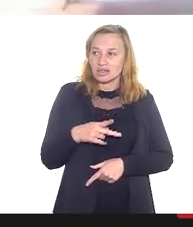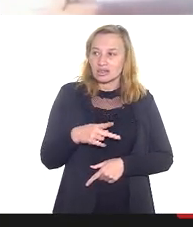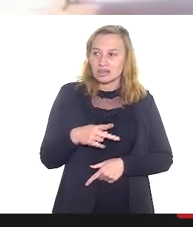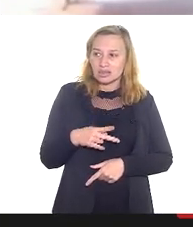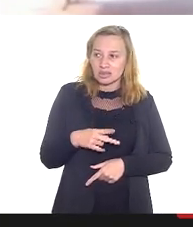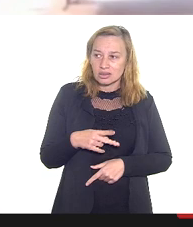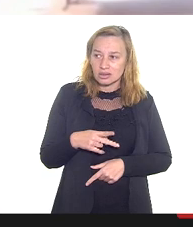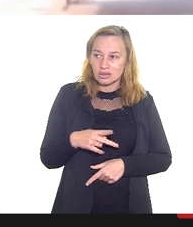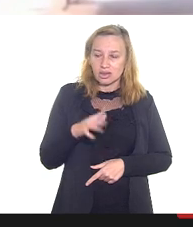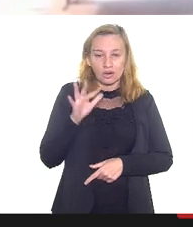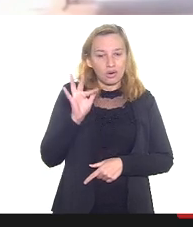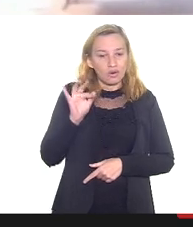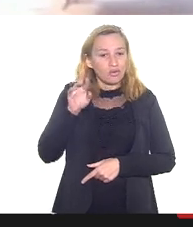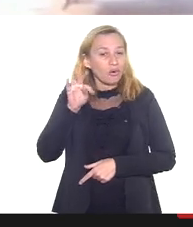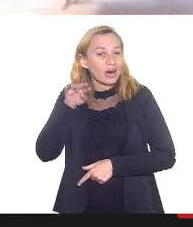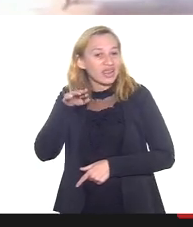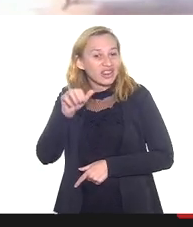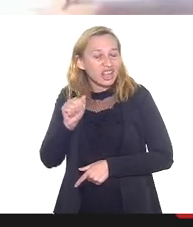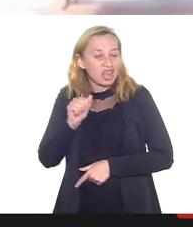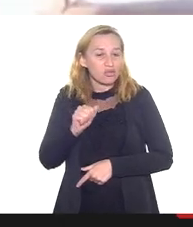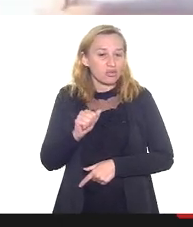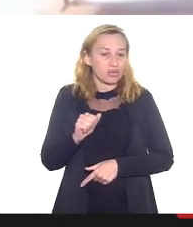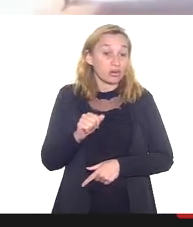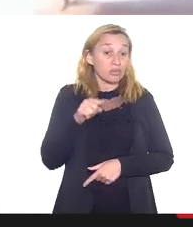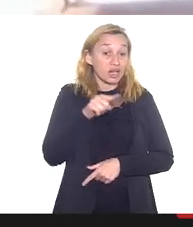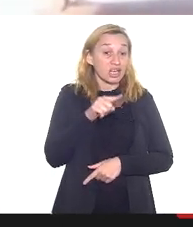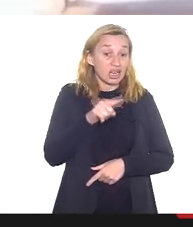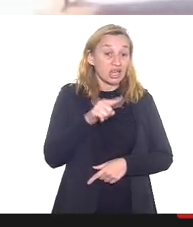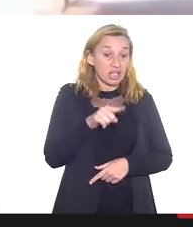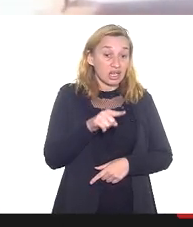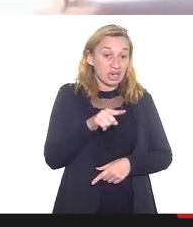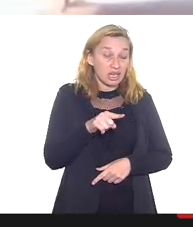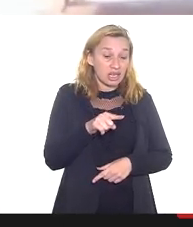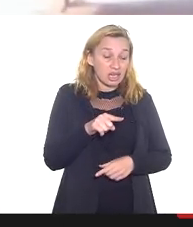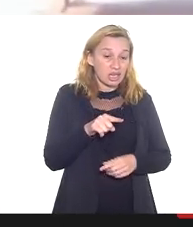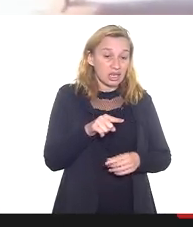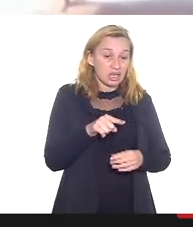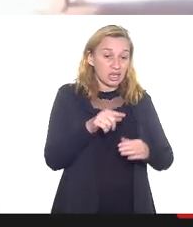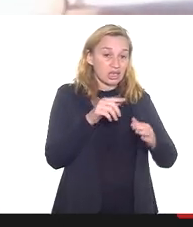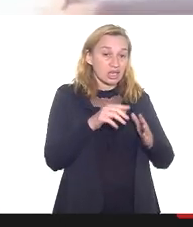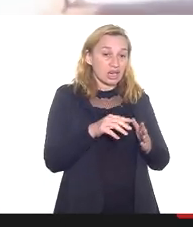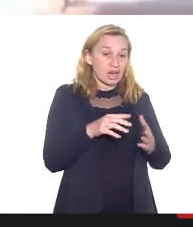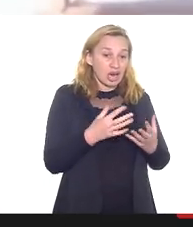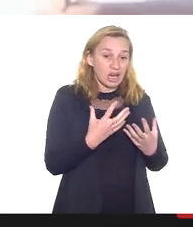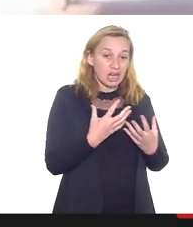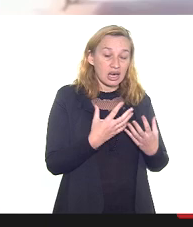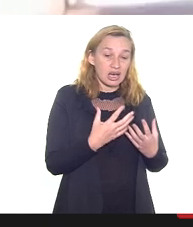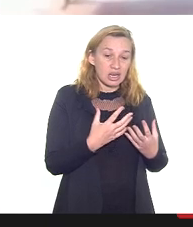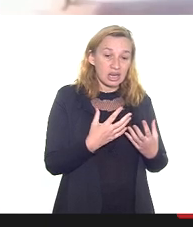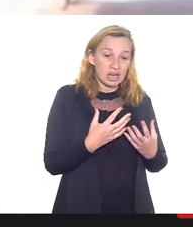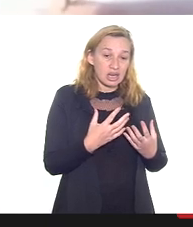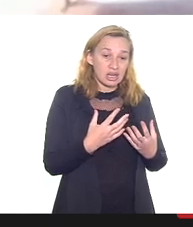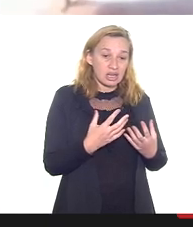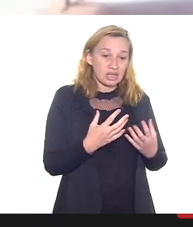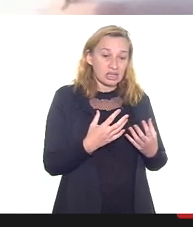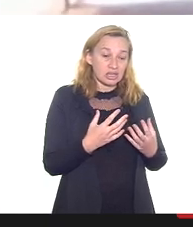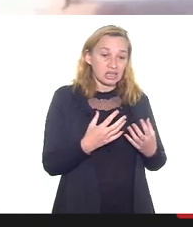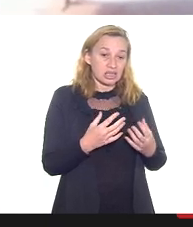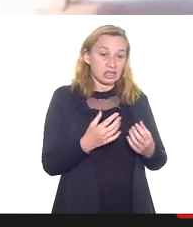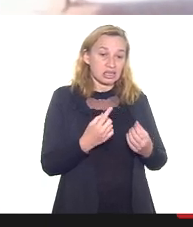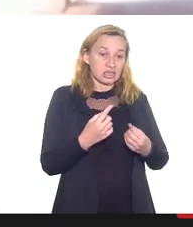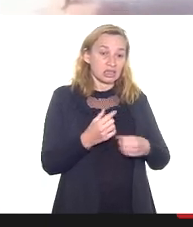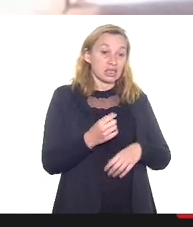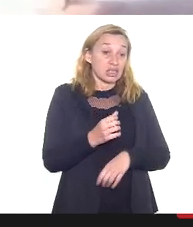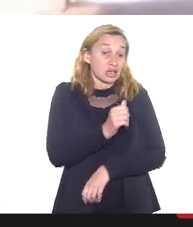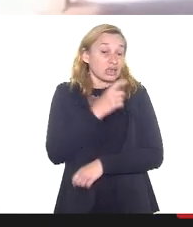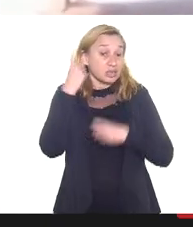itinerários formativos. Para que eles atendam as demandas dos estudantes, se a preocupação é com os estudantes,